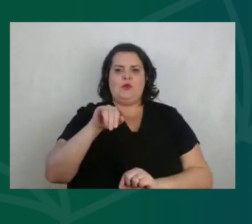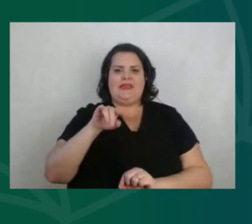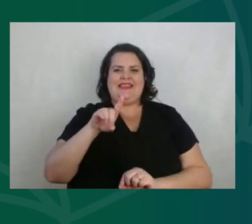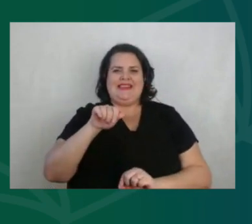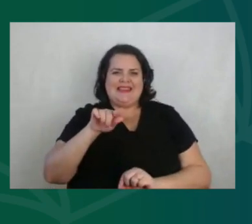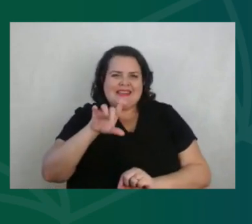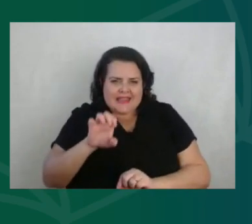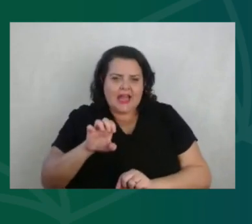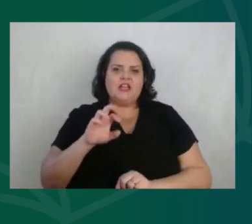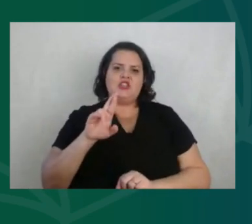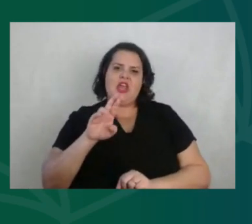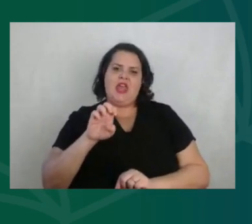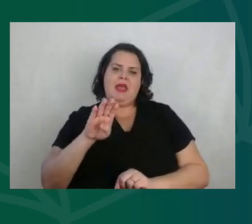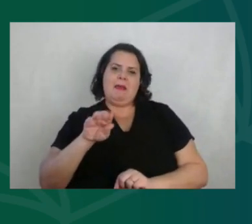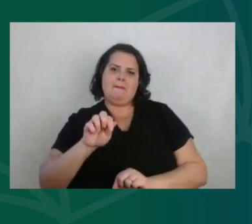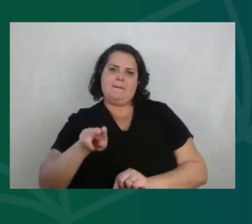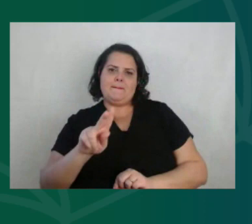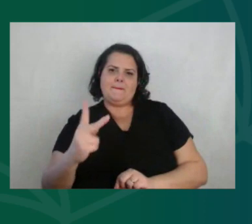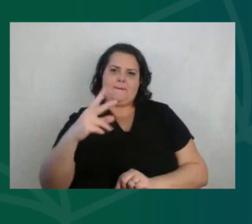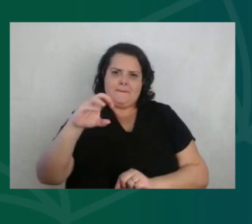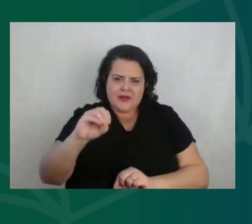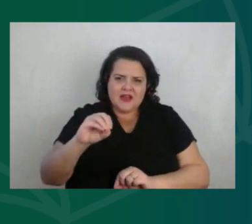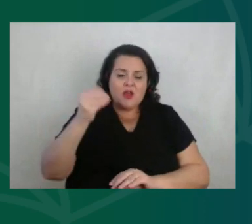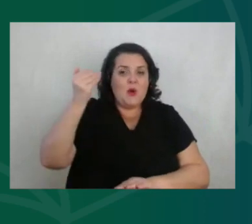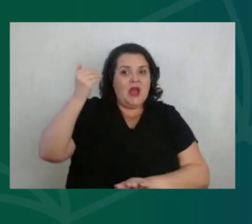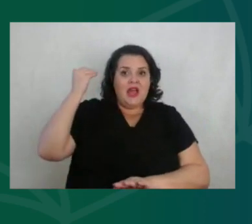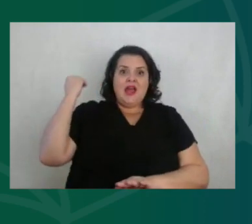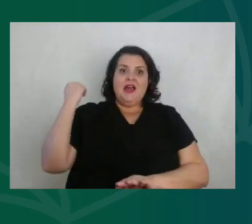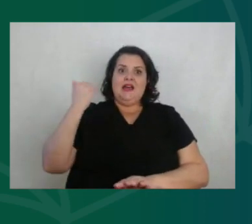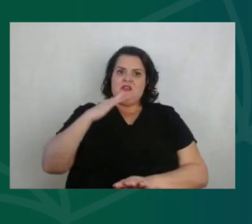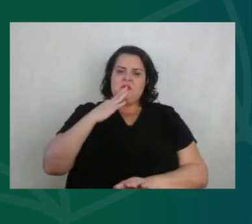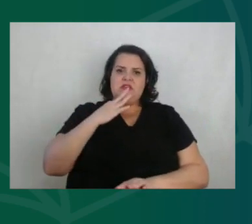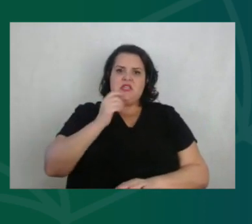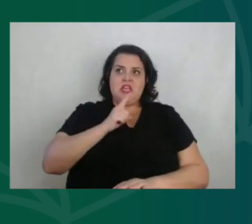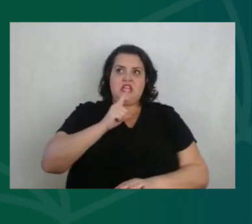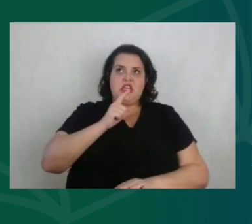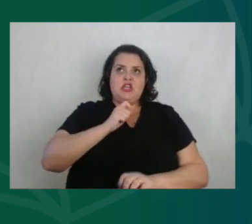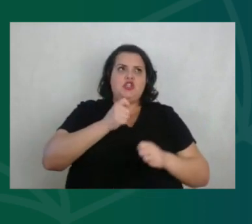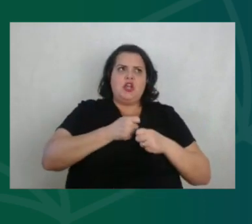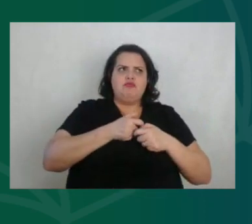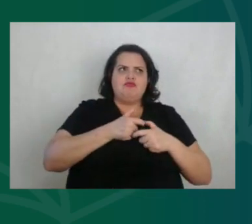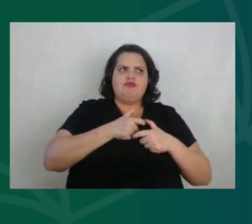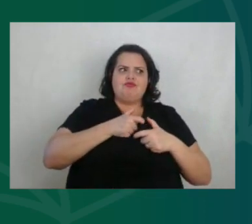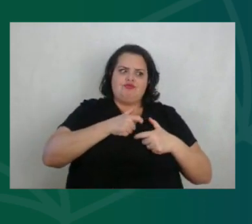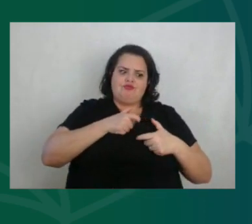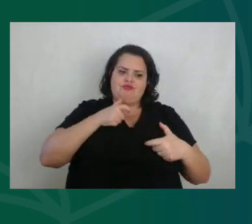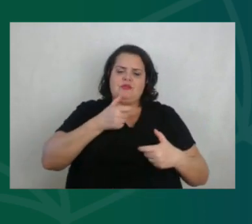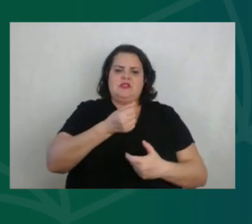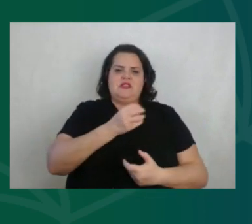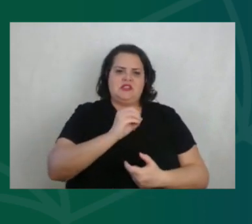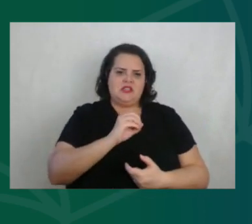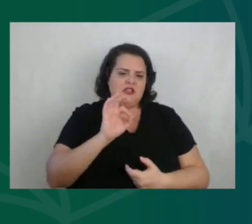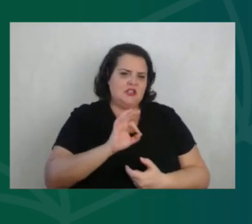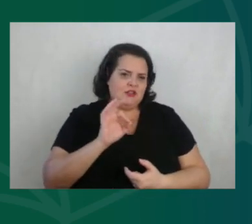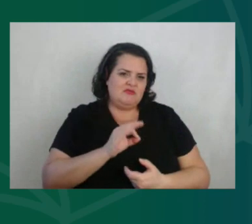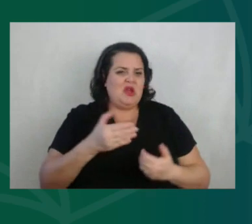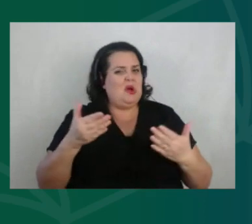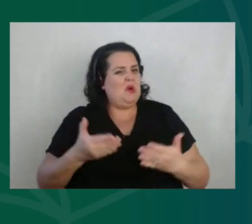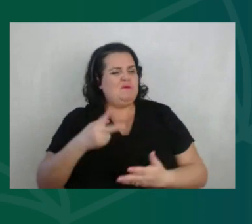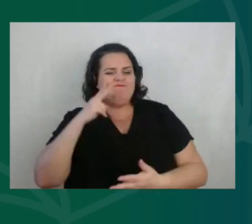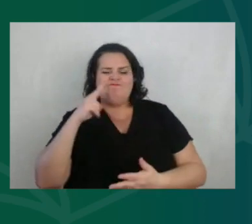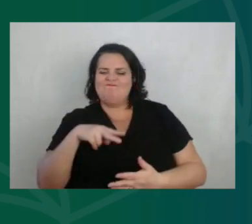valor é muito inferior ao que se pensava, que inicialmente 60%, 70%, provavelmente seja menor